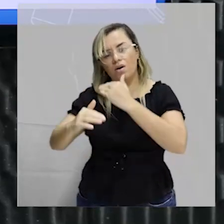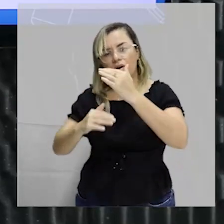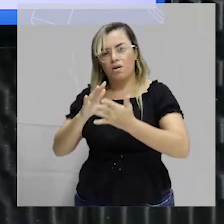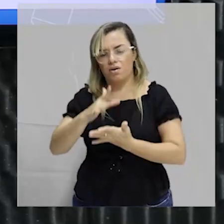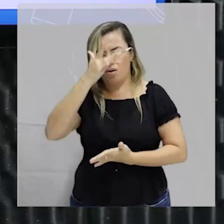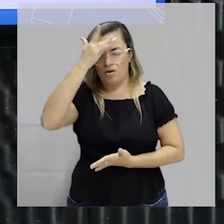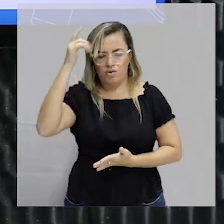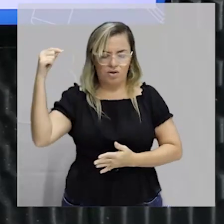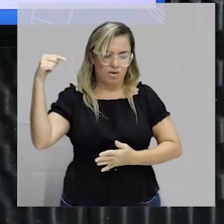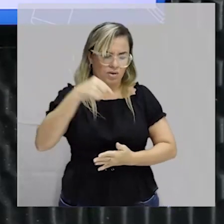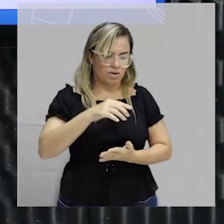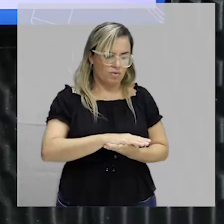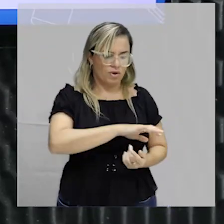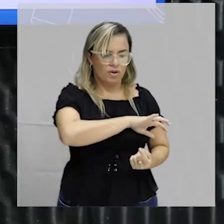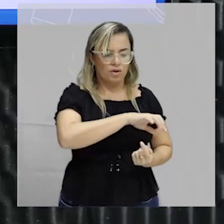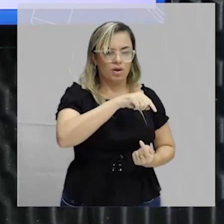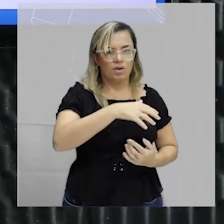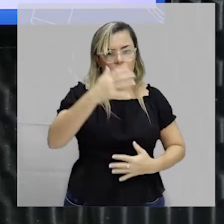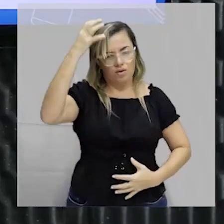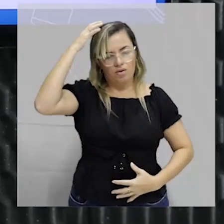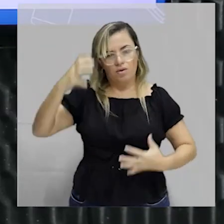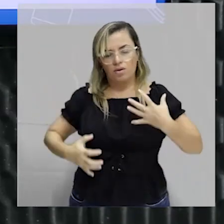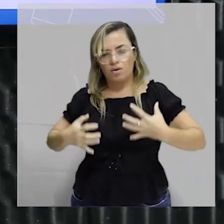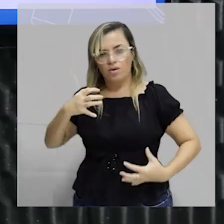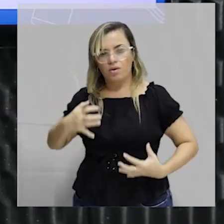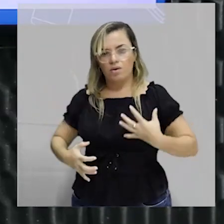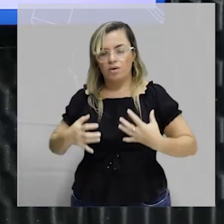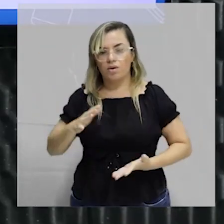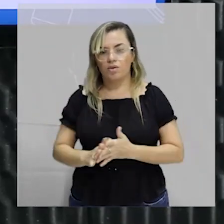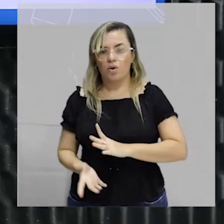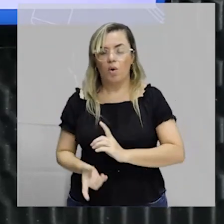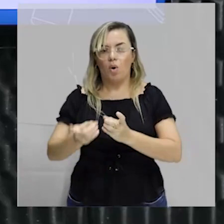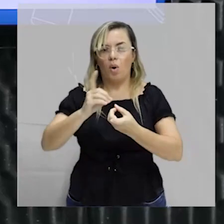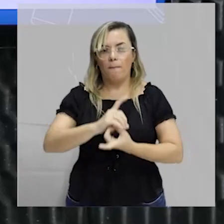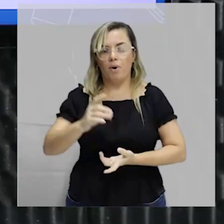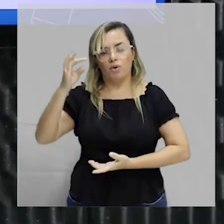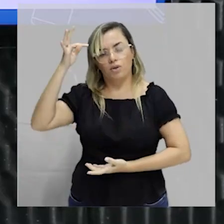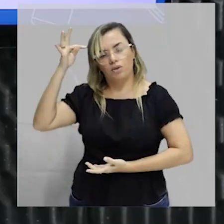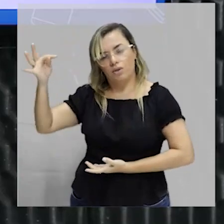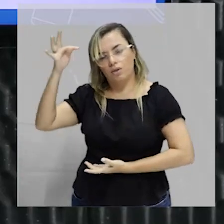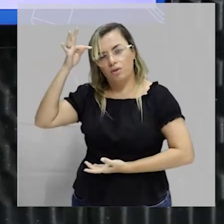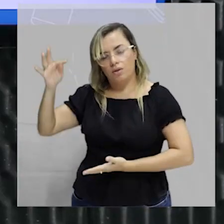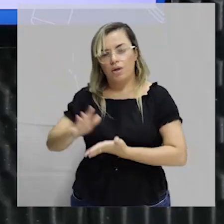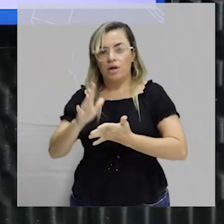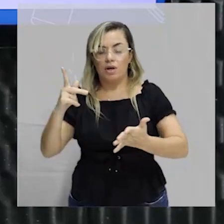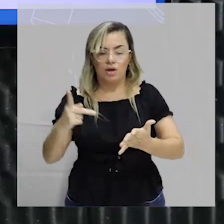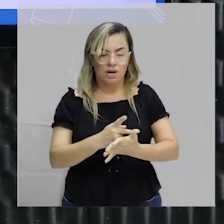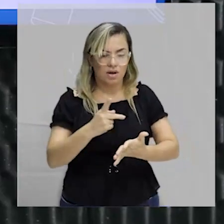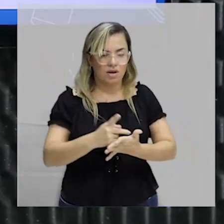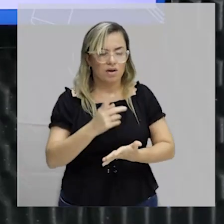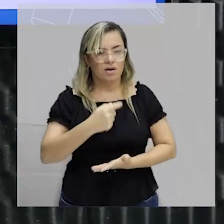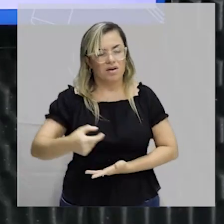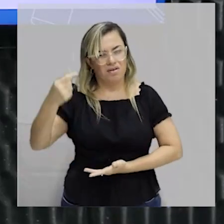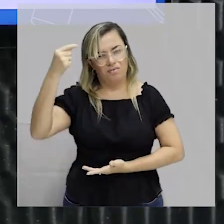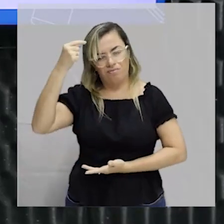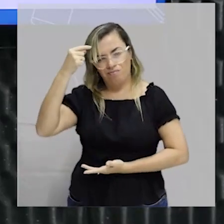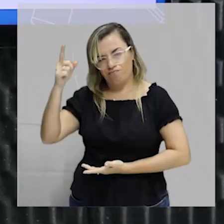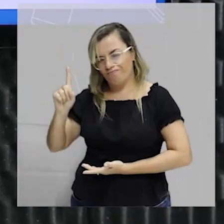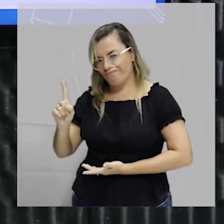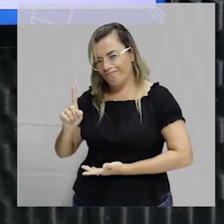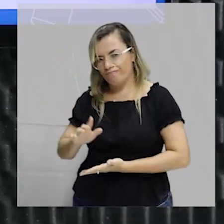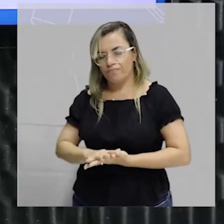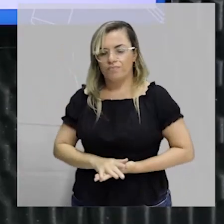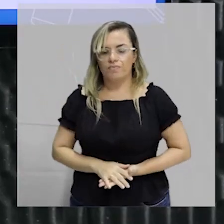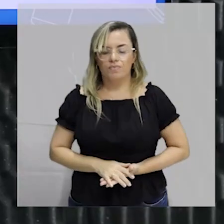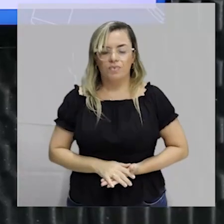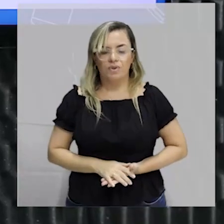errônea para as pessoas que são contra essa teoria. Na verdade, a teoria da evolução ela não diz que o homem veio do